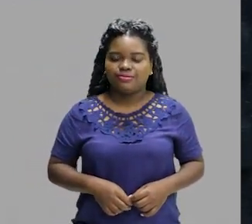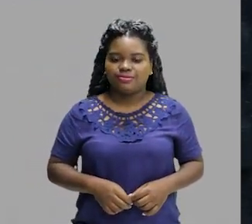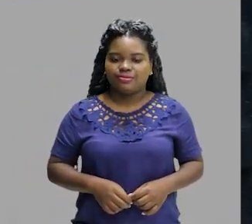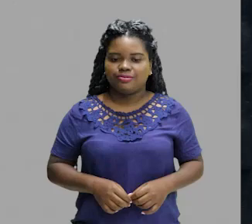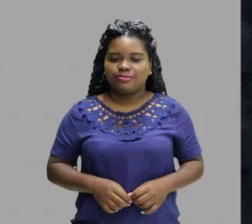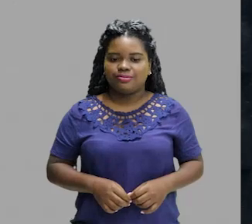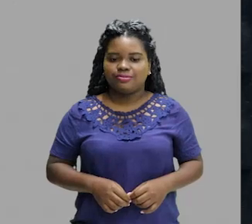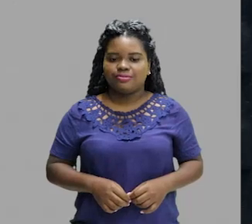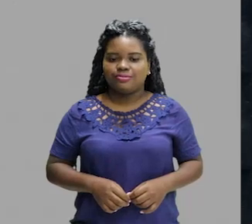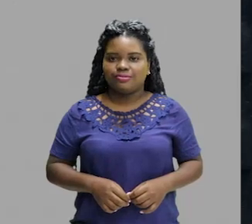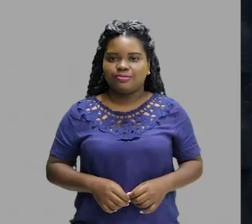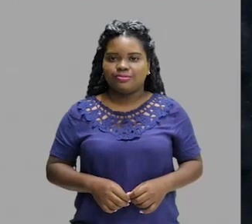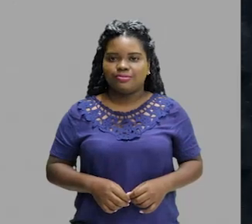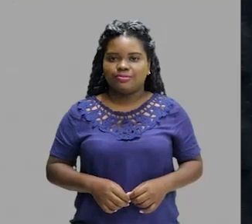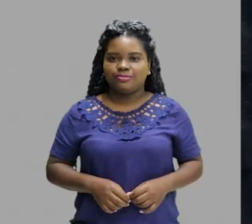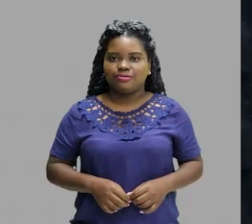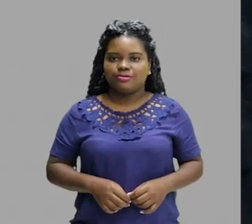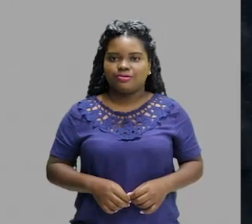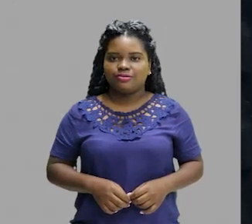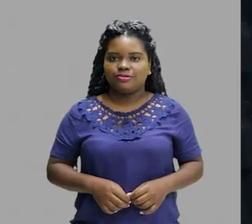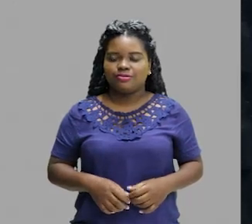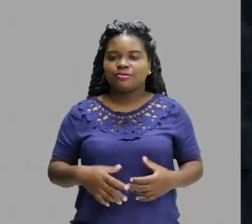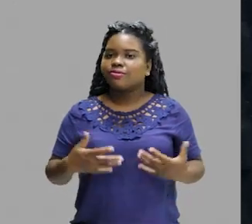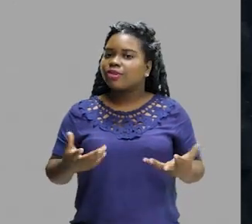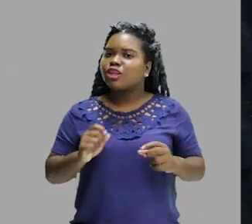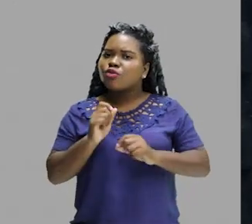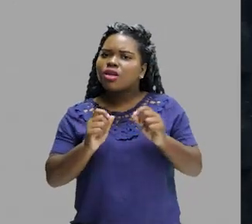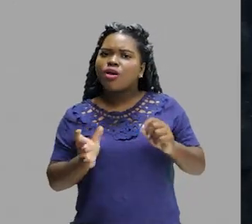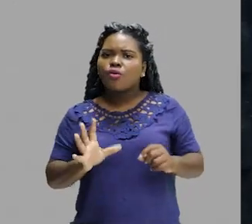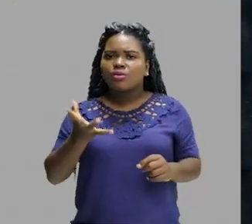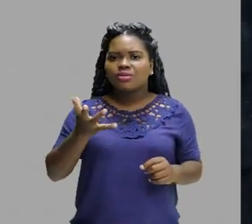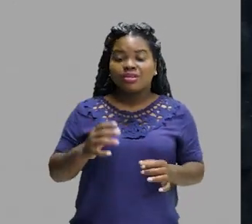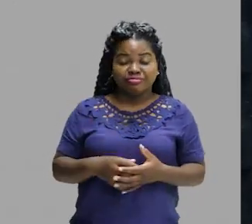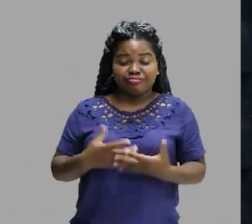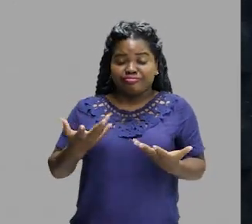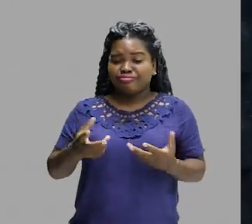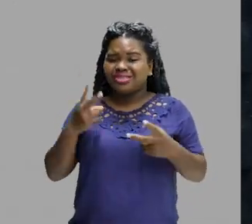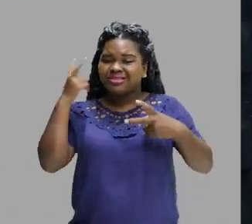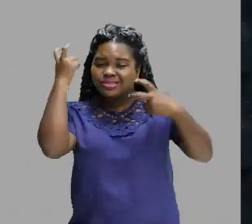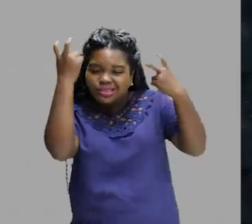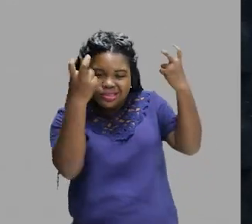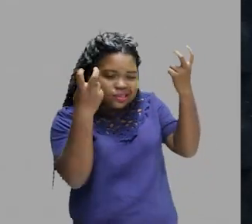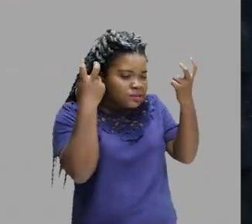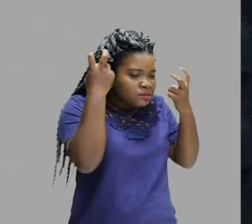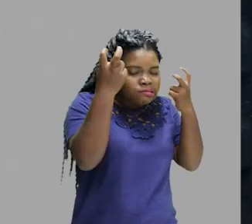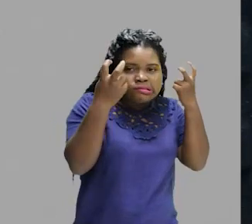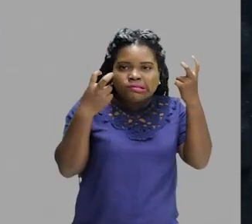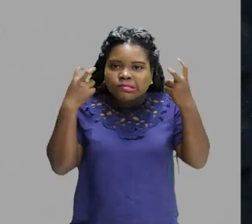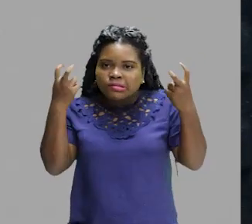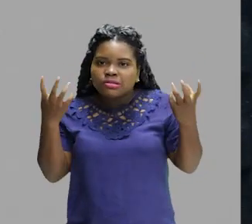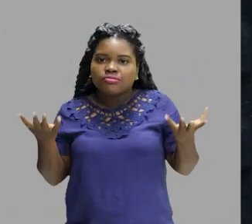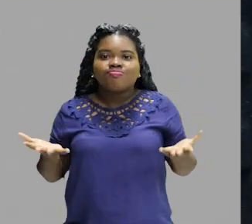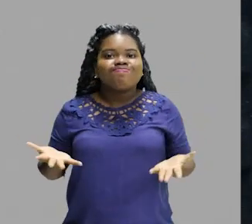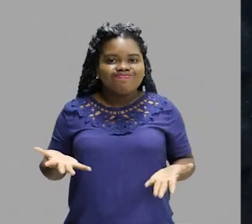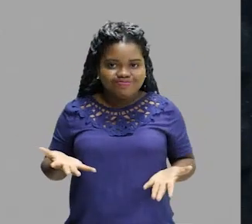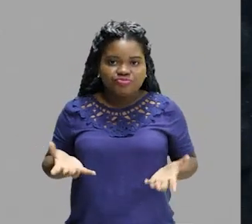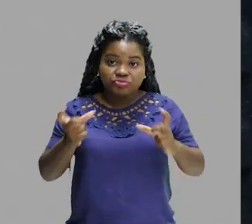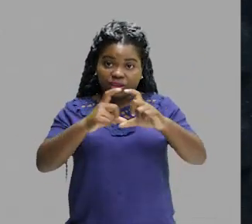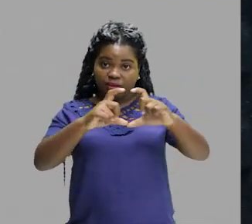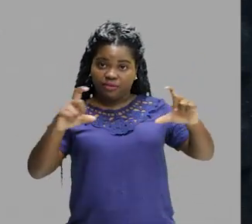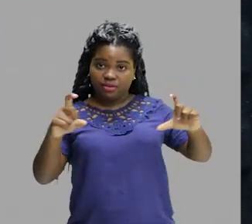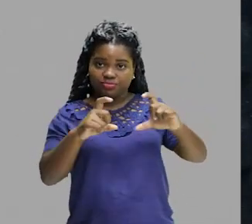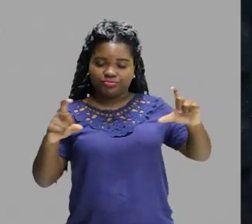preocupado. Não sei o que passa, o que te acontece. Andas Você anda muito preocupado,